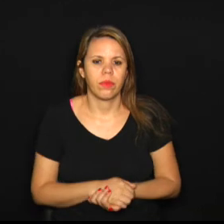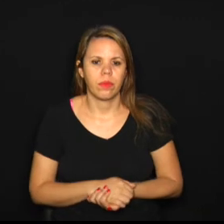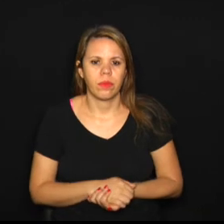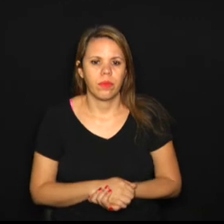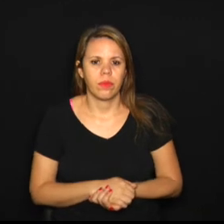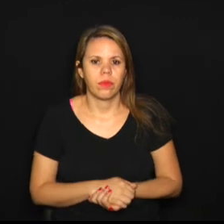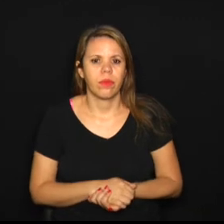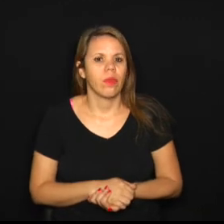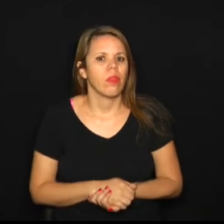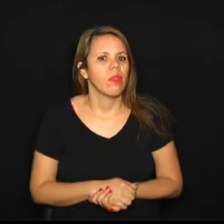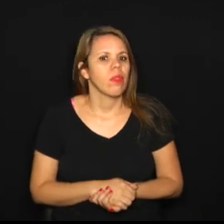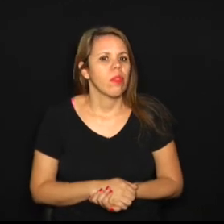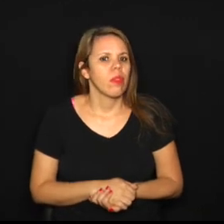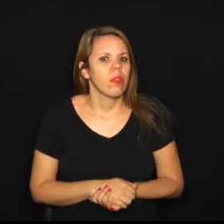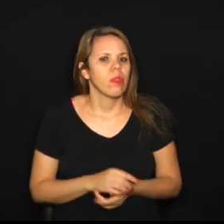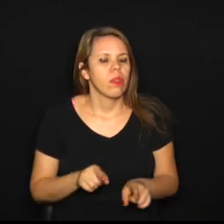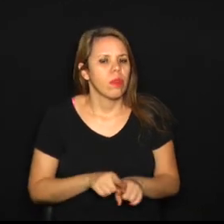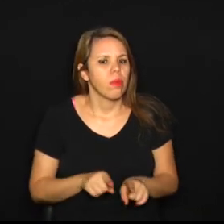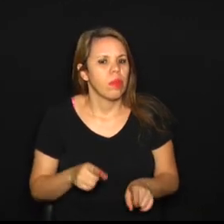ficou superavitário também em